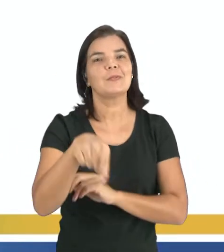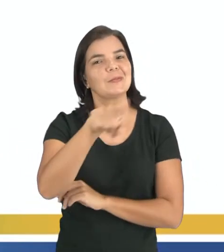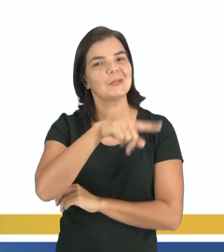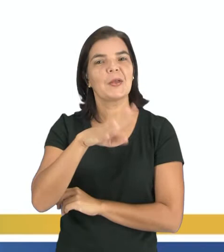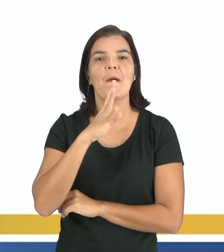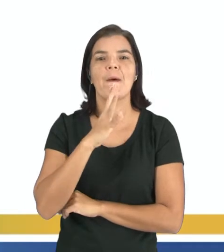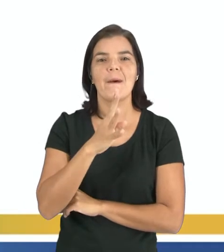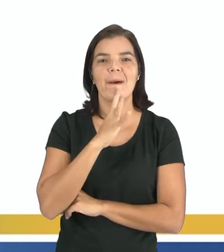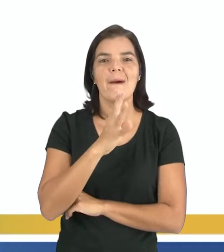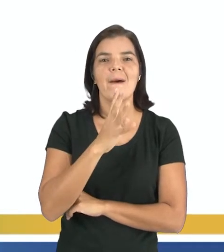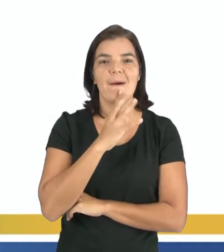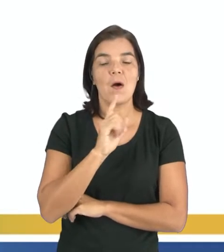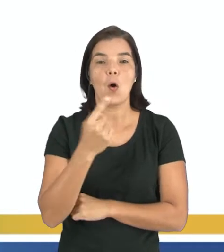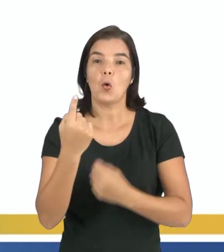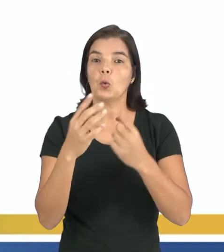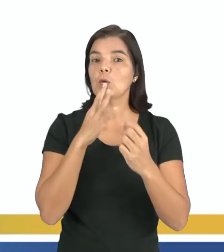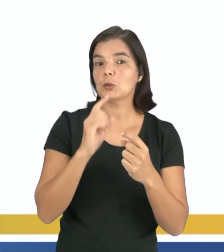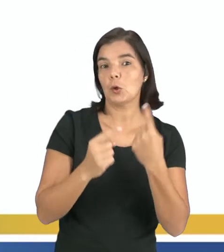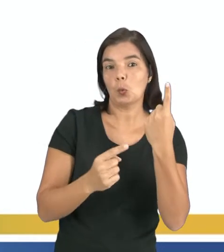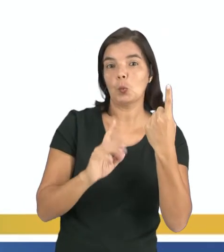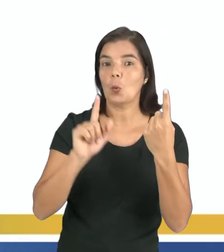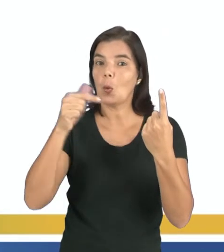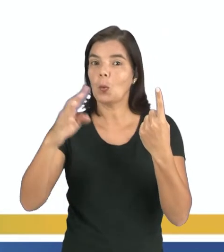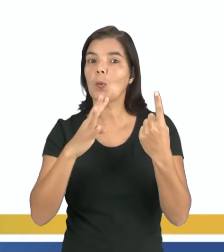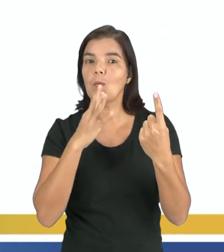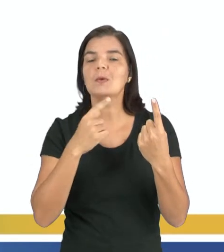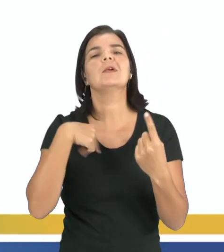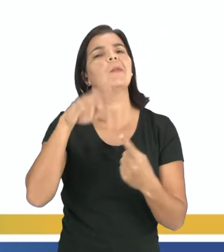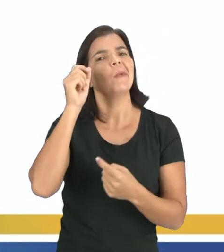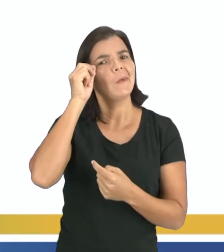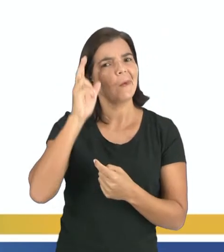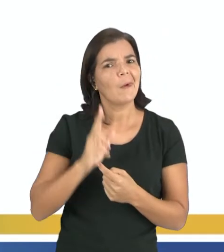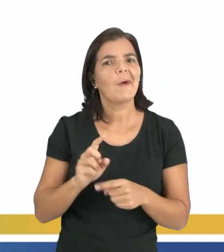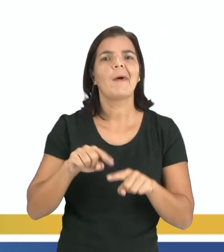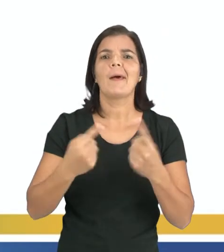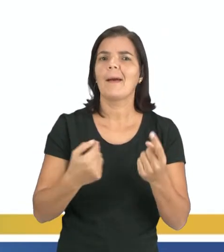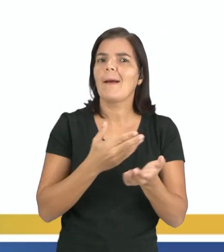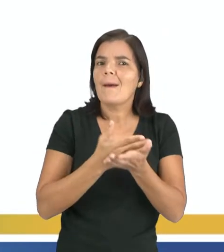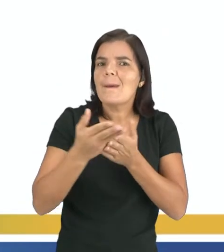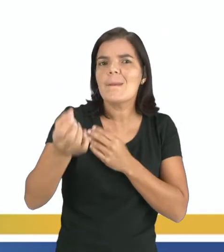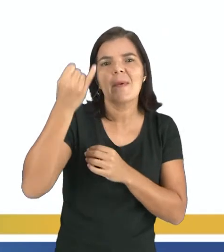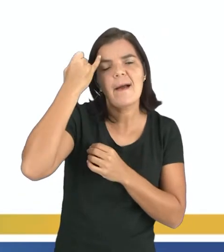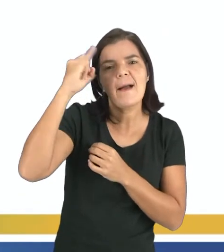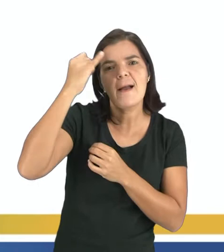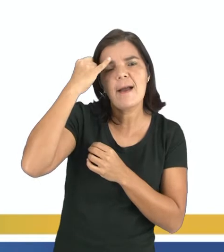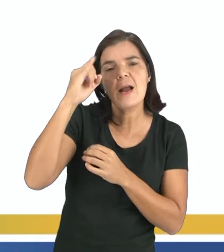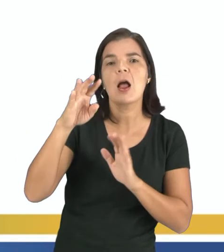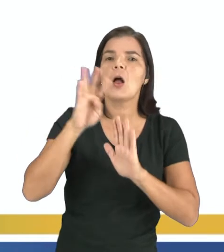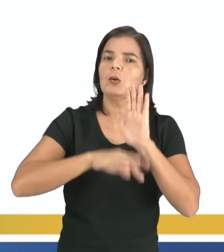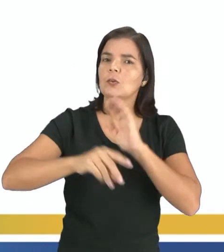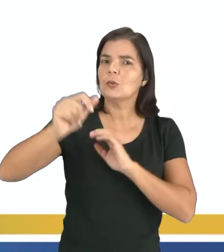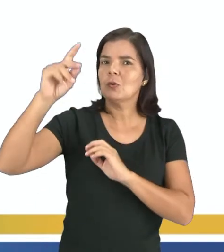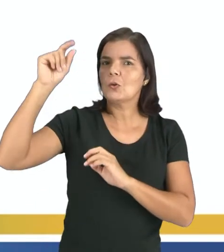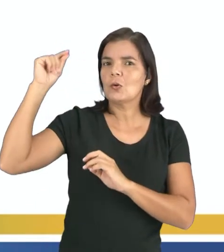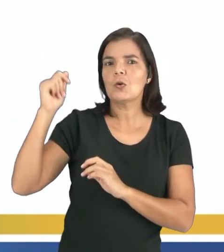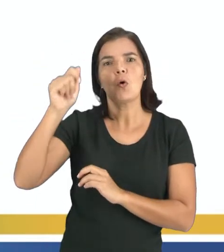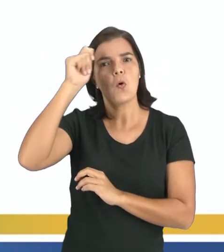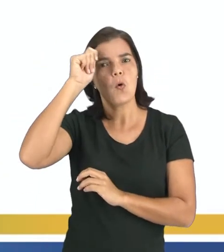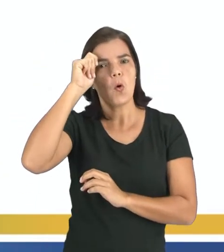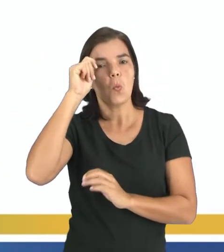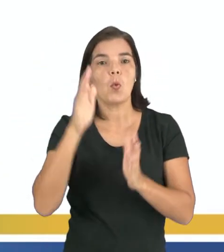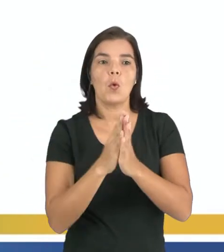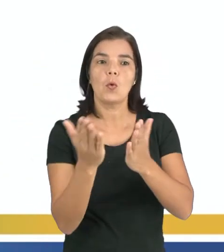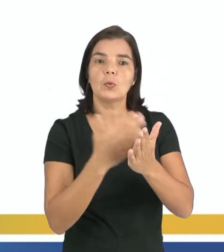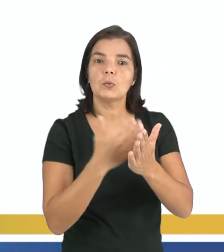conhecer um ou outro. Sabe o que é interessante? Quem começou essa ideia dos memes há um tempo atrás foi um autor que publicou um